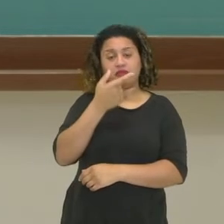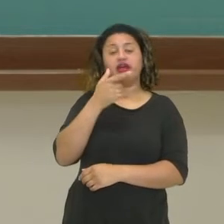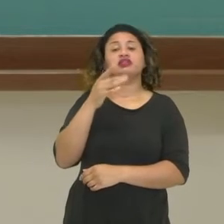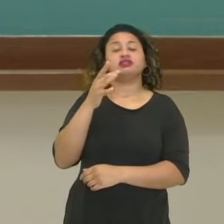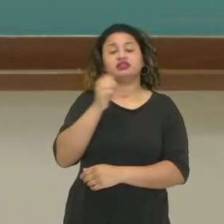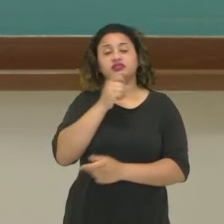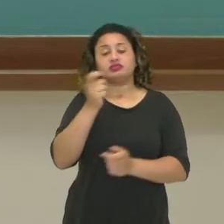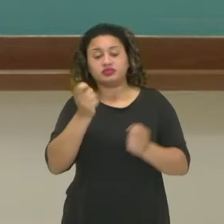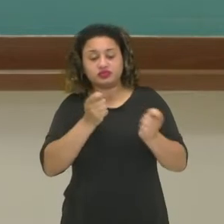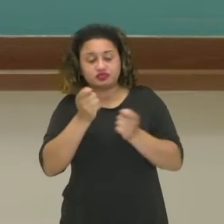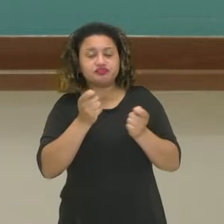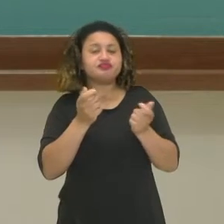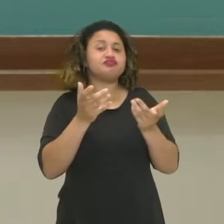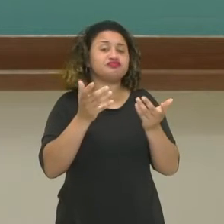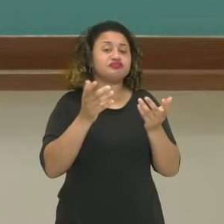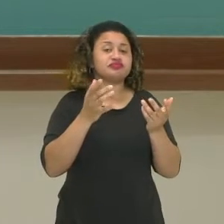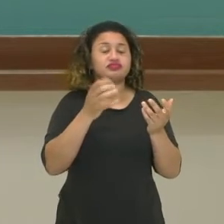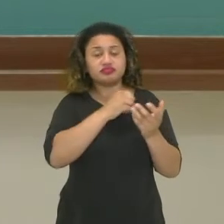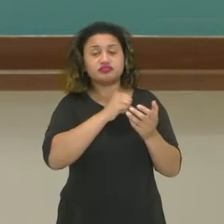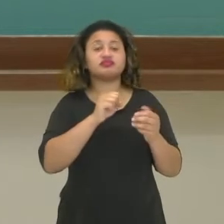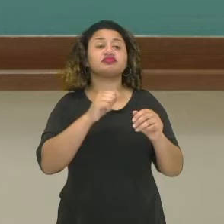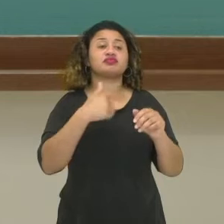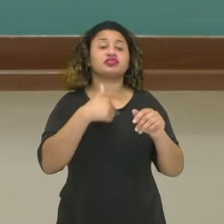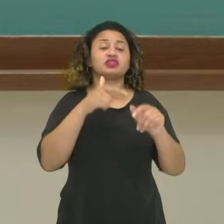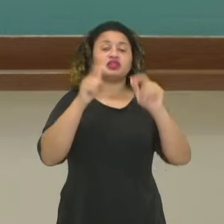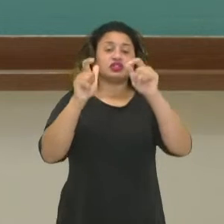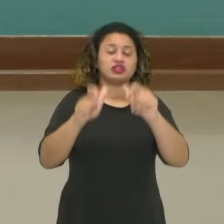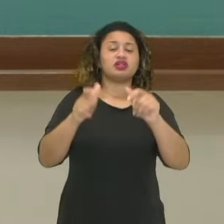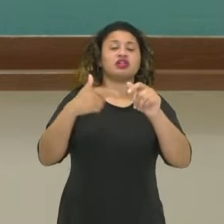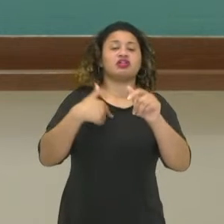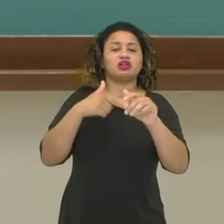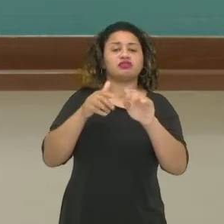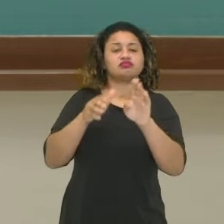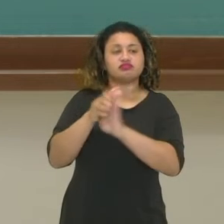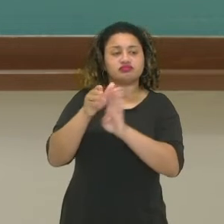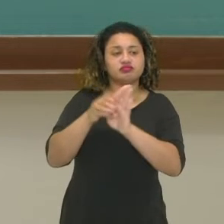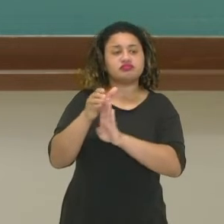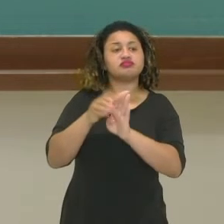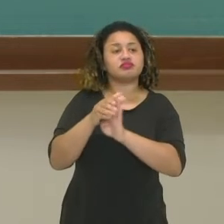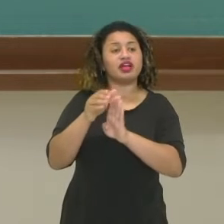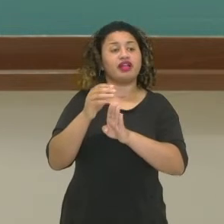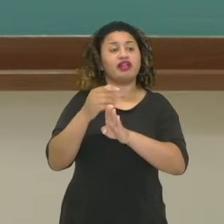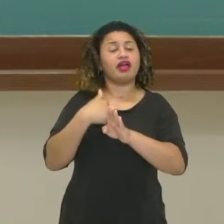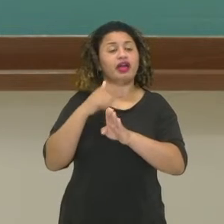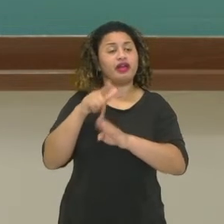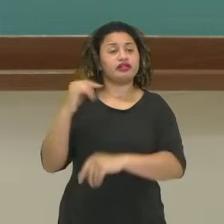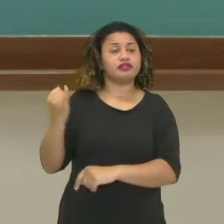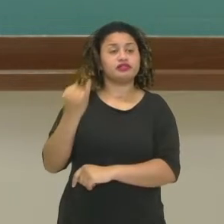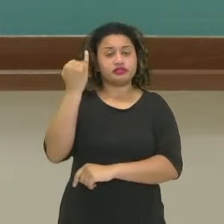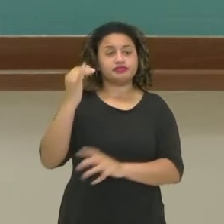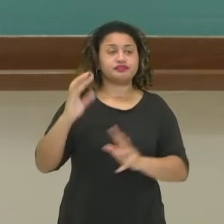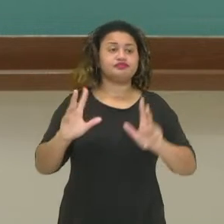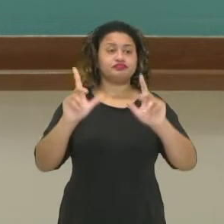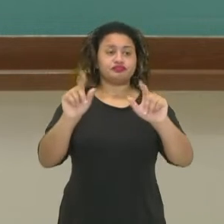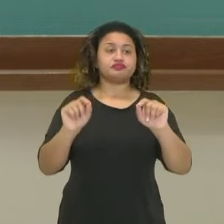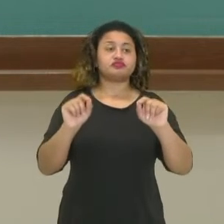o controle, né? Então, esse centro de aconselhamento, centro de testagem, ele é muito importante,